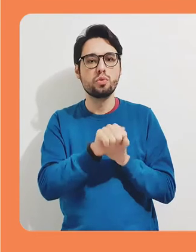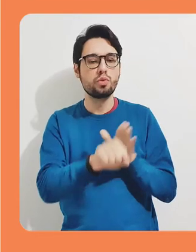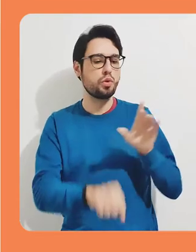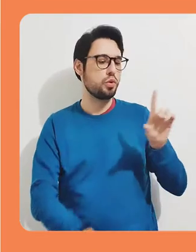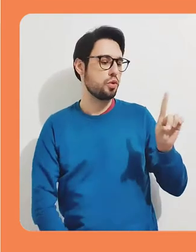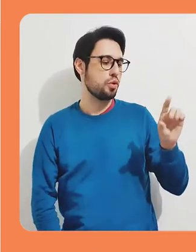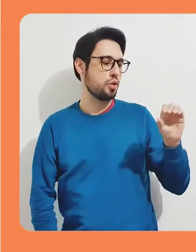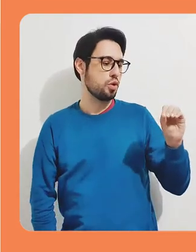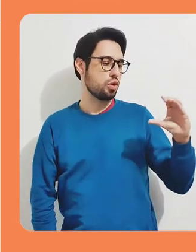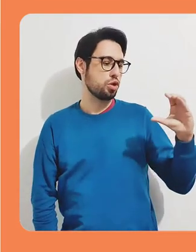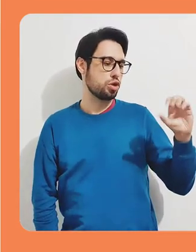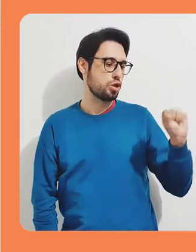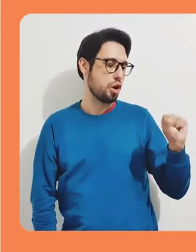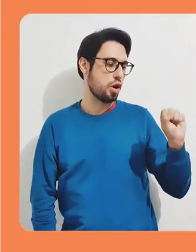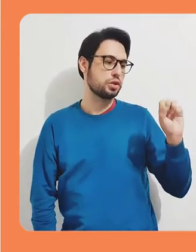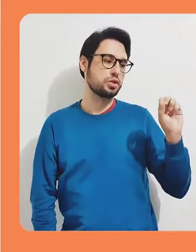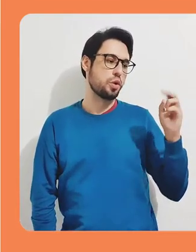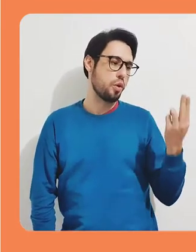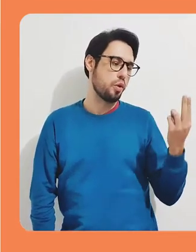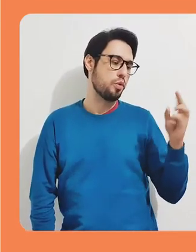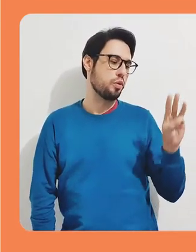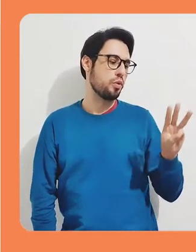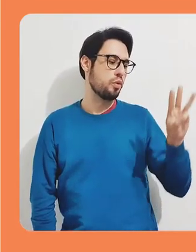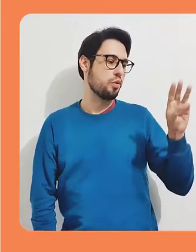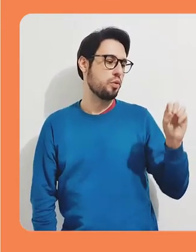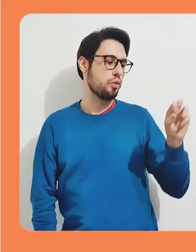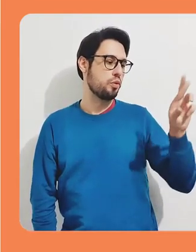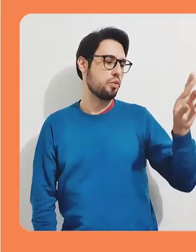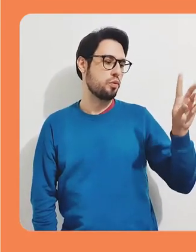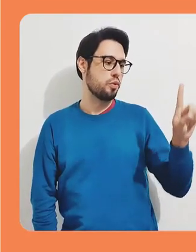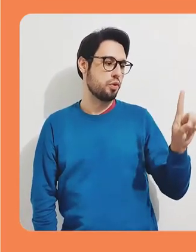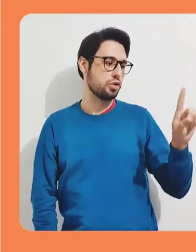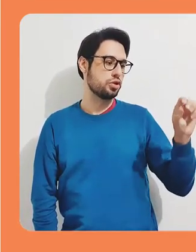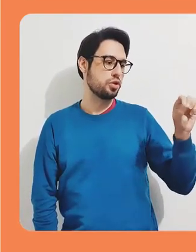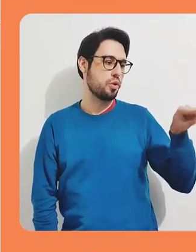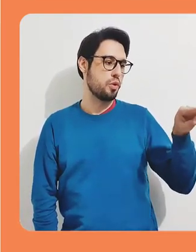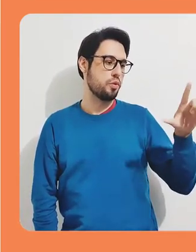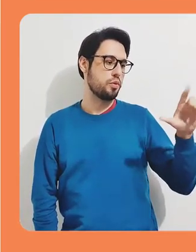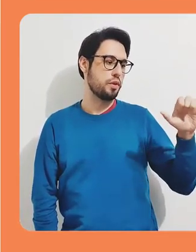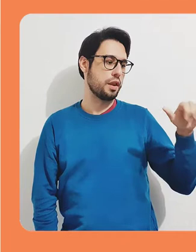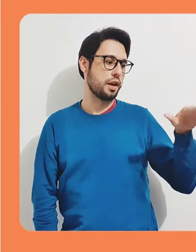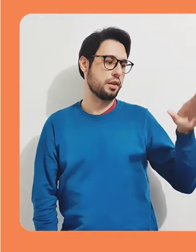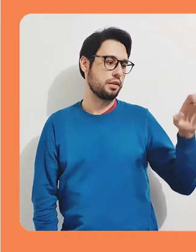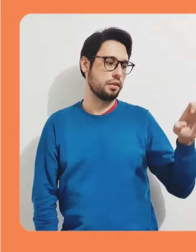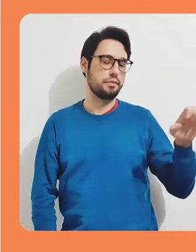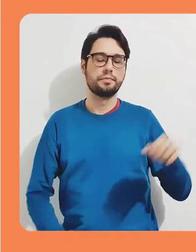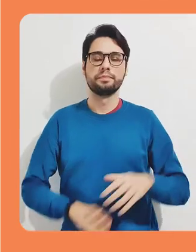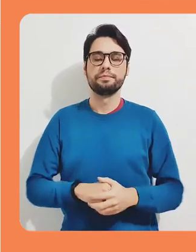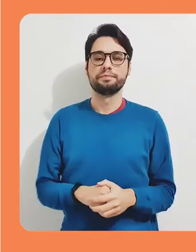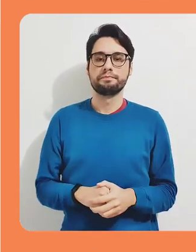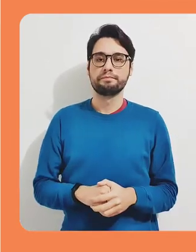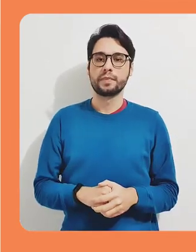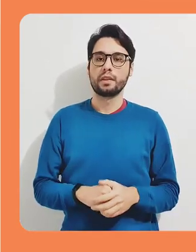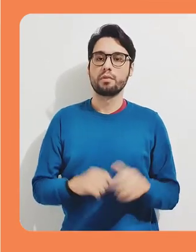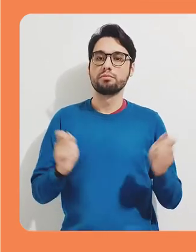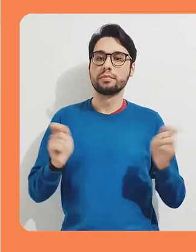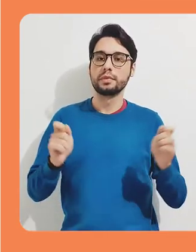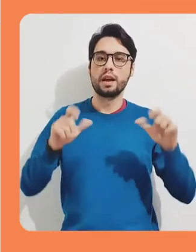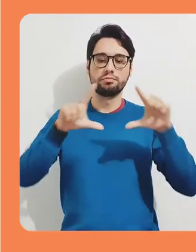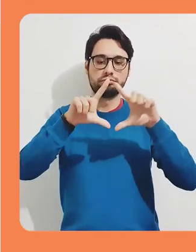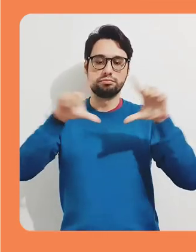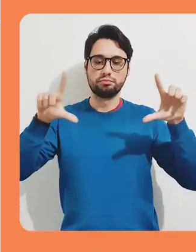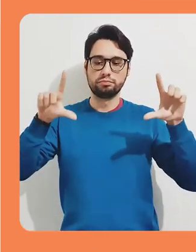Writer do LibreOffice, assim como os editores online, Google Docs ou até o Word